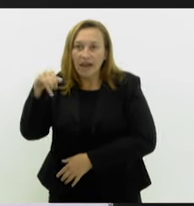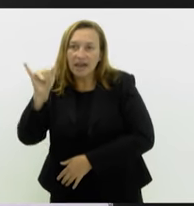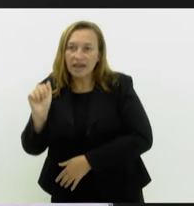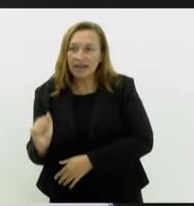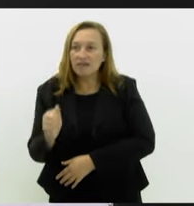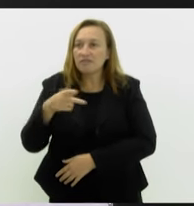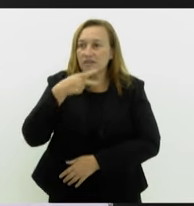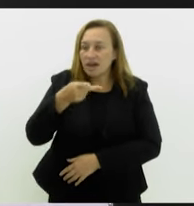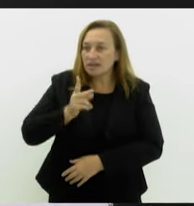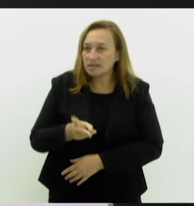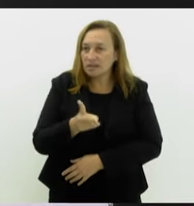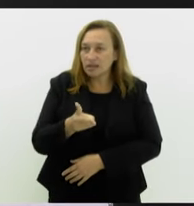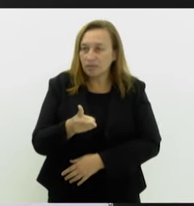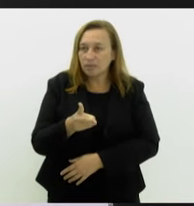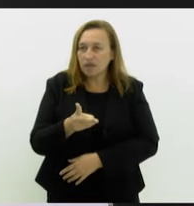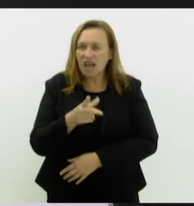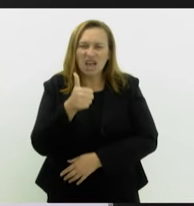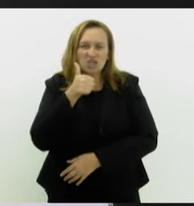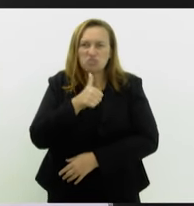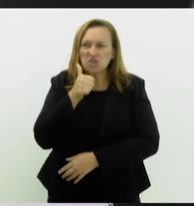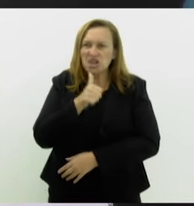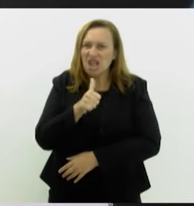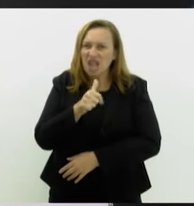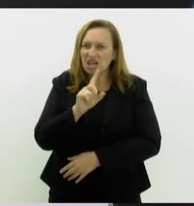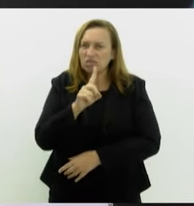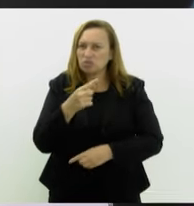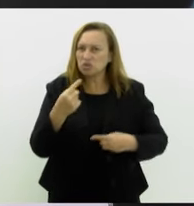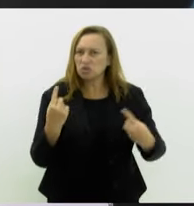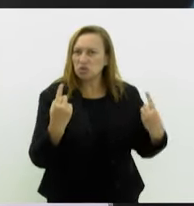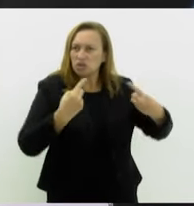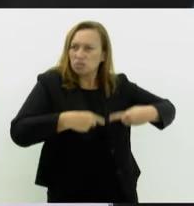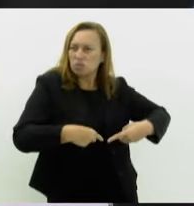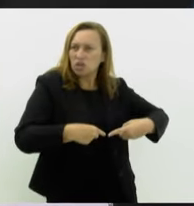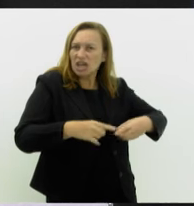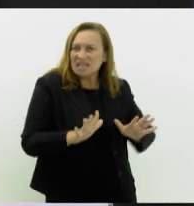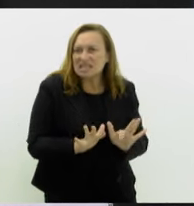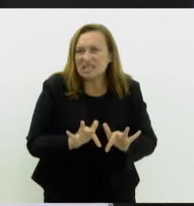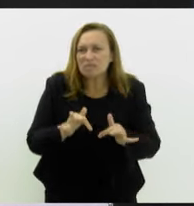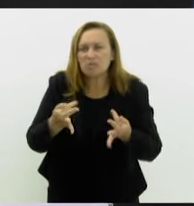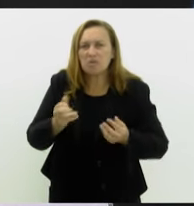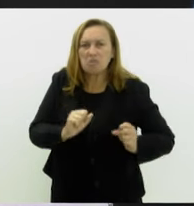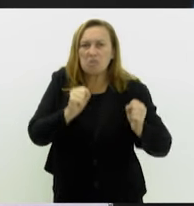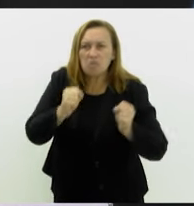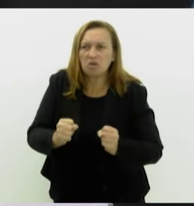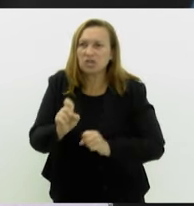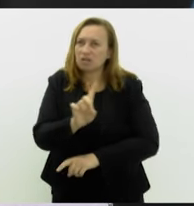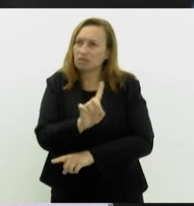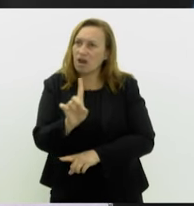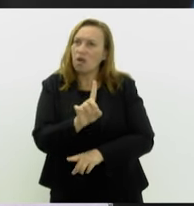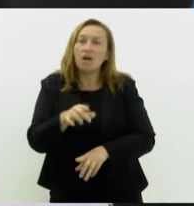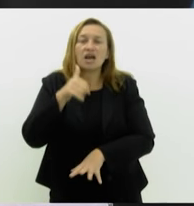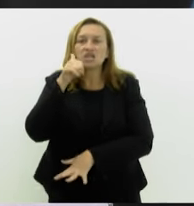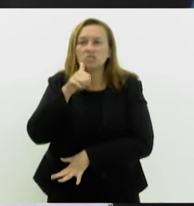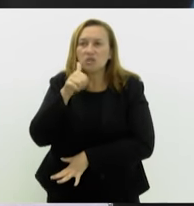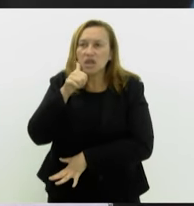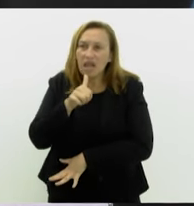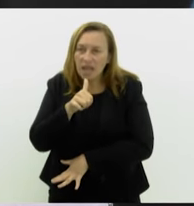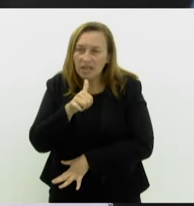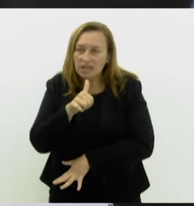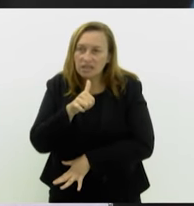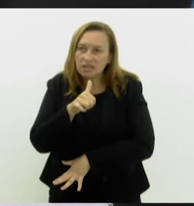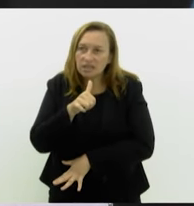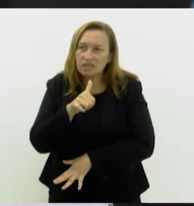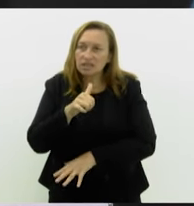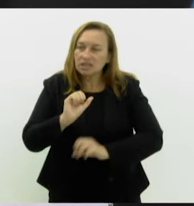as mulheres não se colocam numa disputa simplesmente pelo poder mas as mulheres se colocam